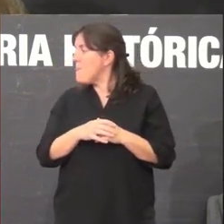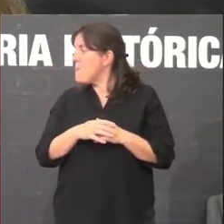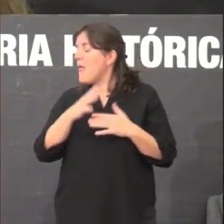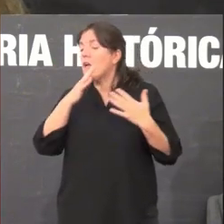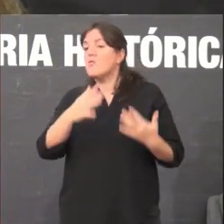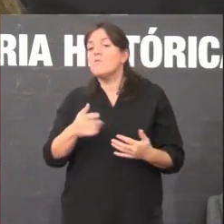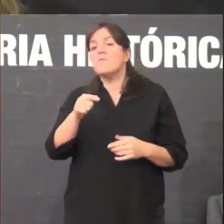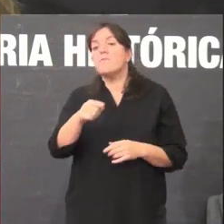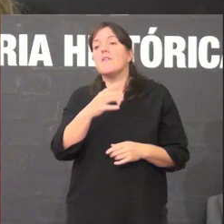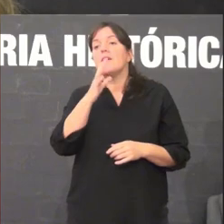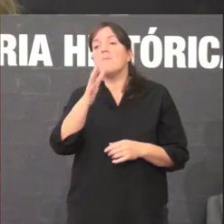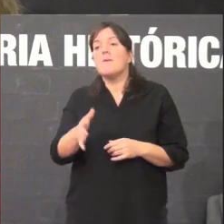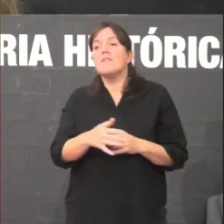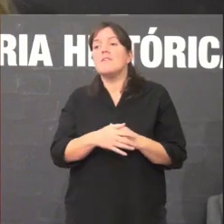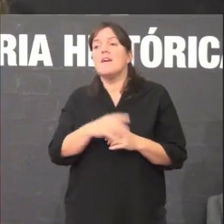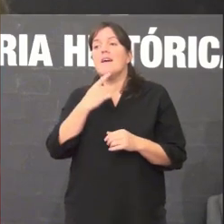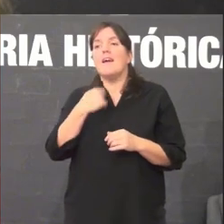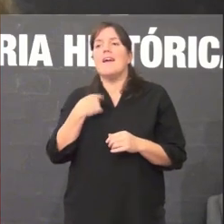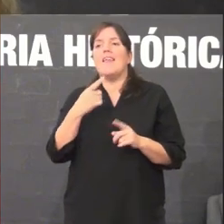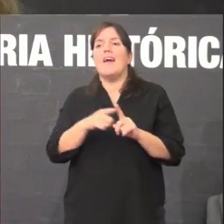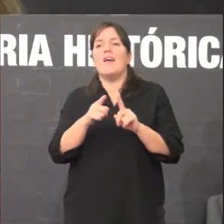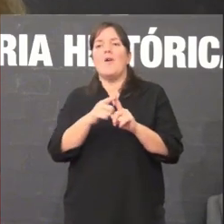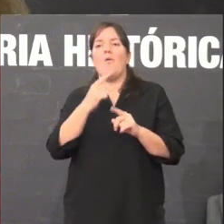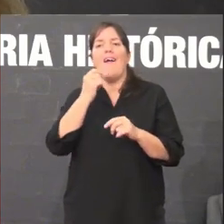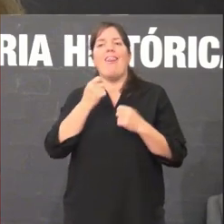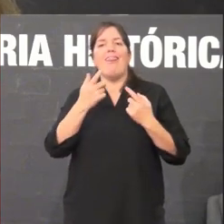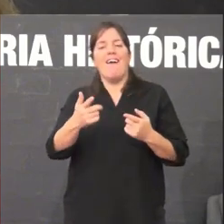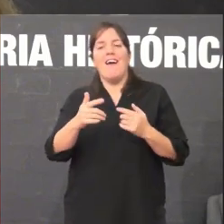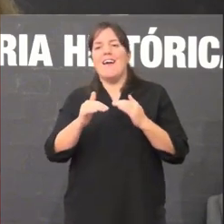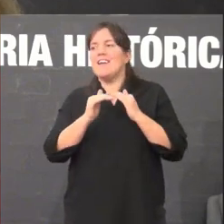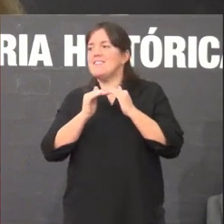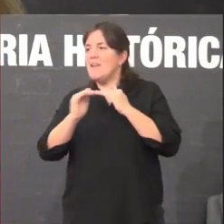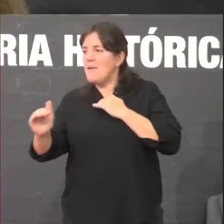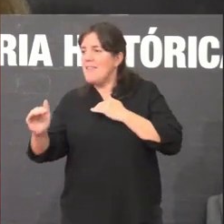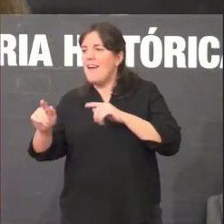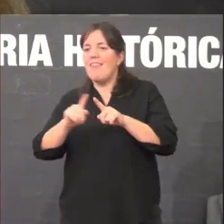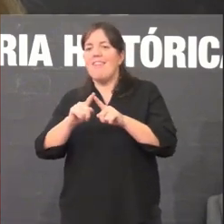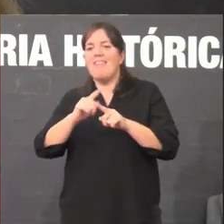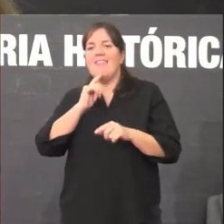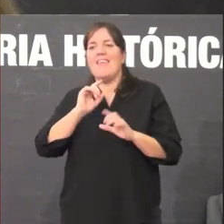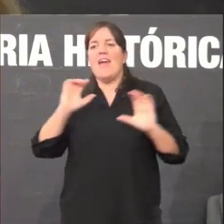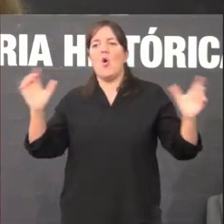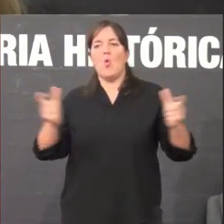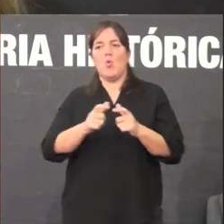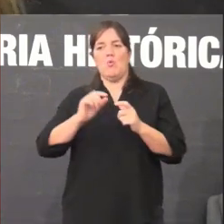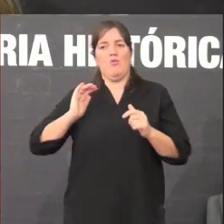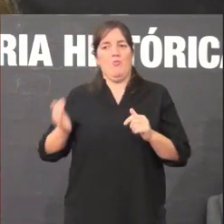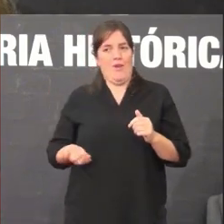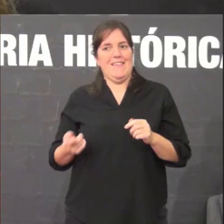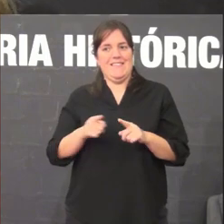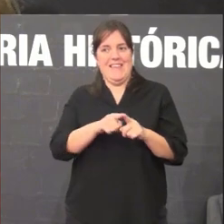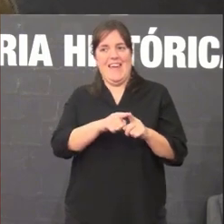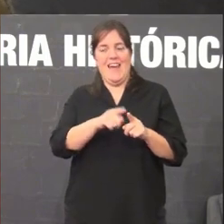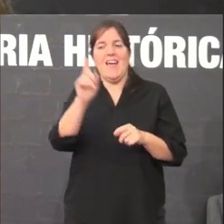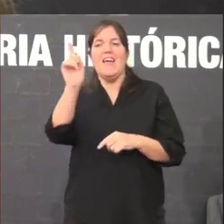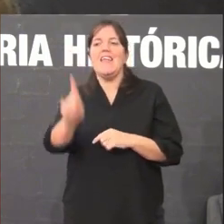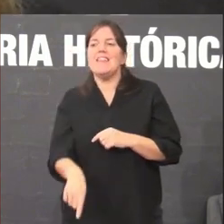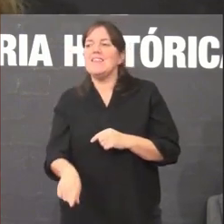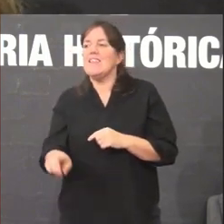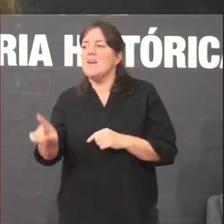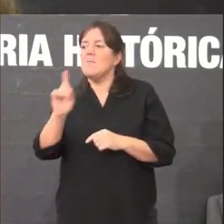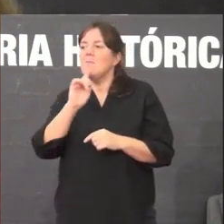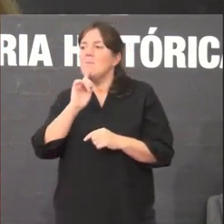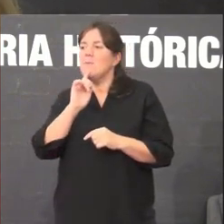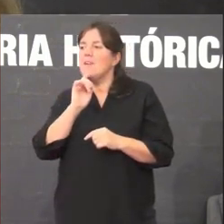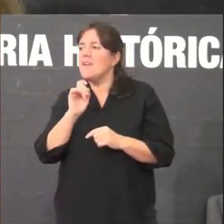era, sobretudo, garantir essa estabilidade da democracia, garantir também que houvesse, de alguma